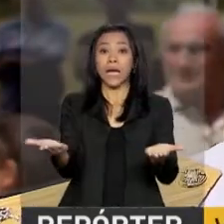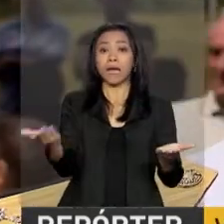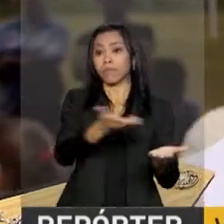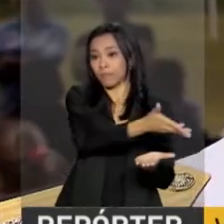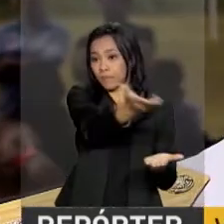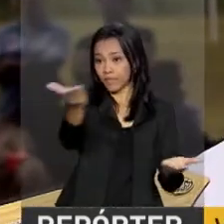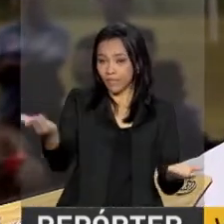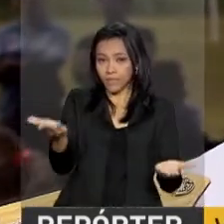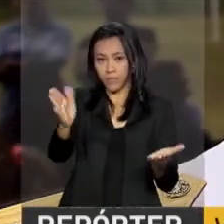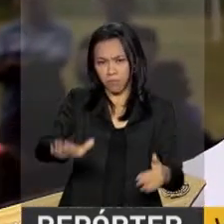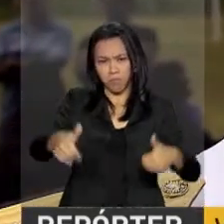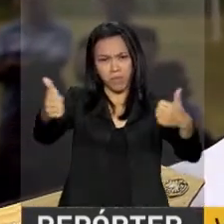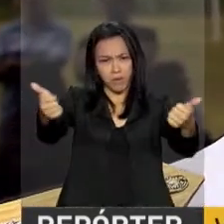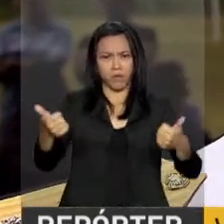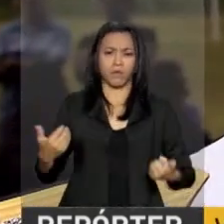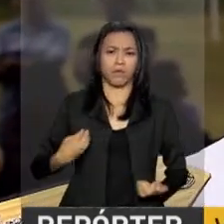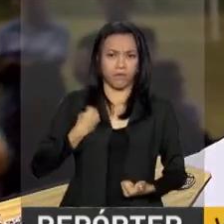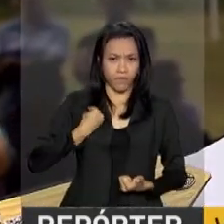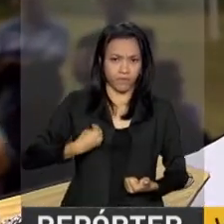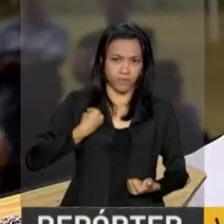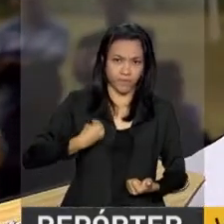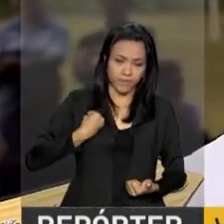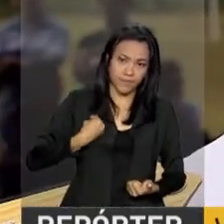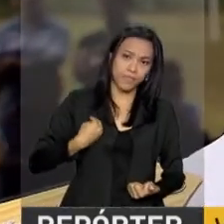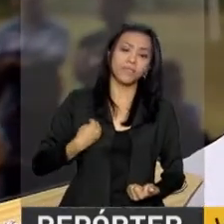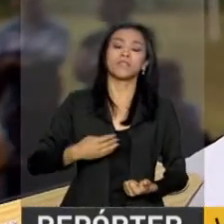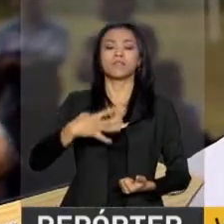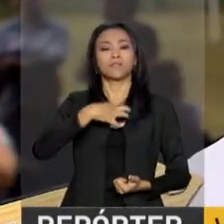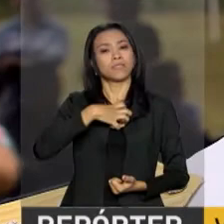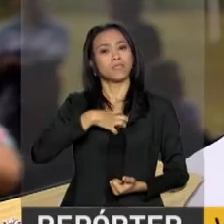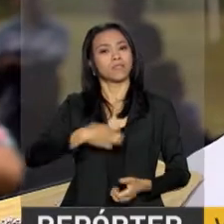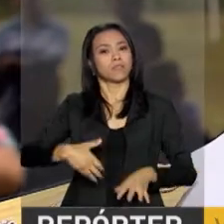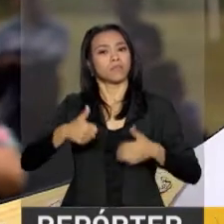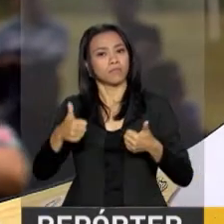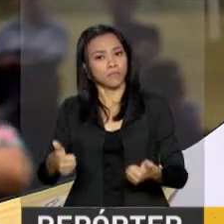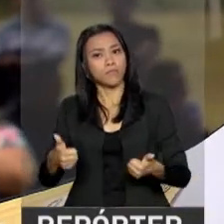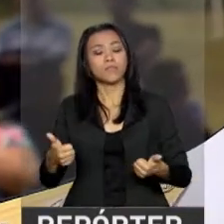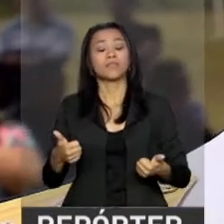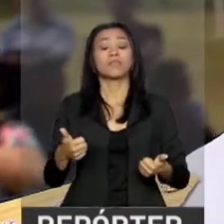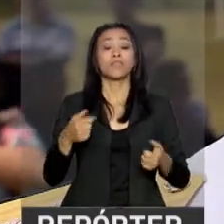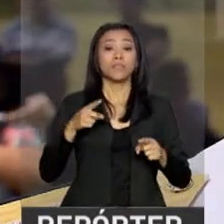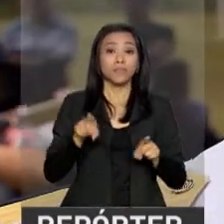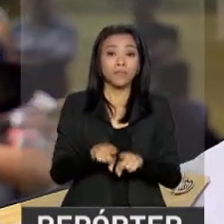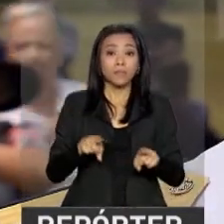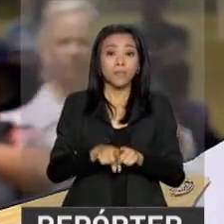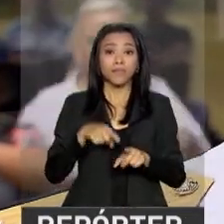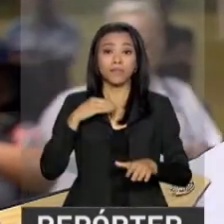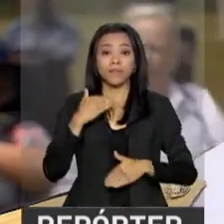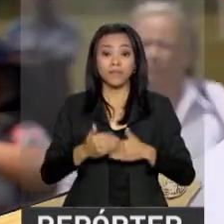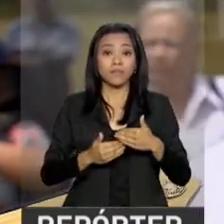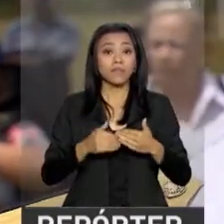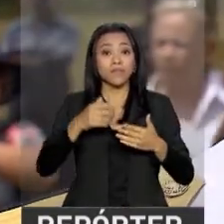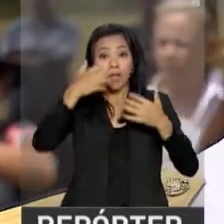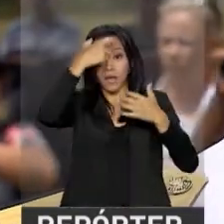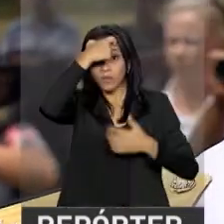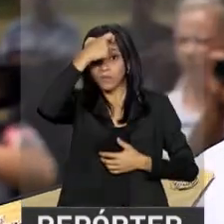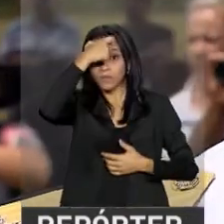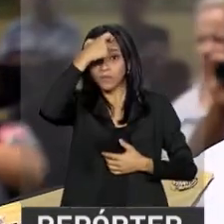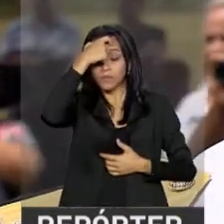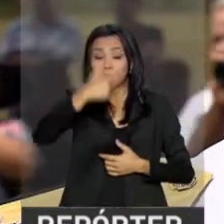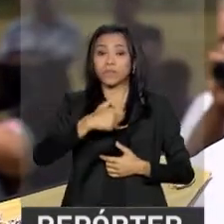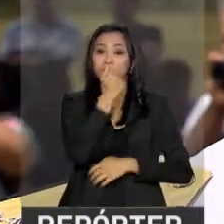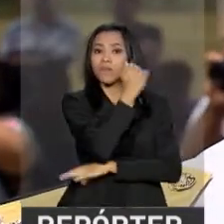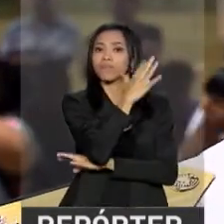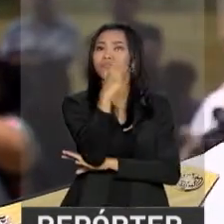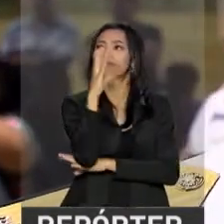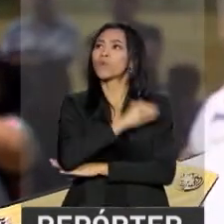melhoria na condição de vida uma melhoria no bem estar e também desenvolver a questão ambiental que modo que nós